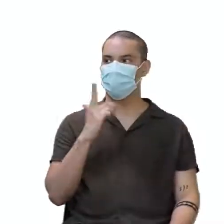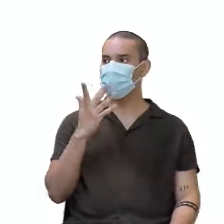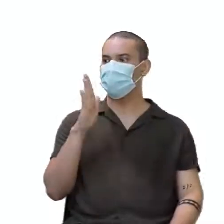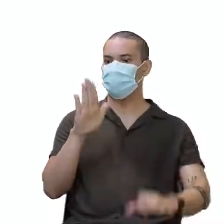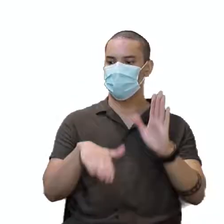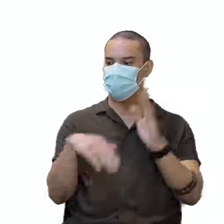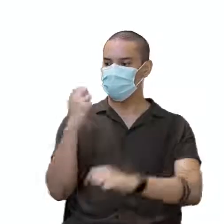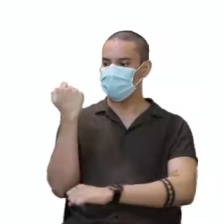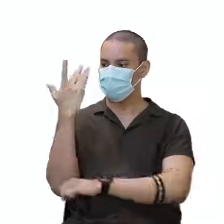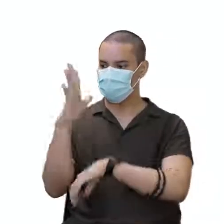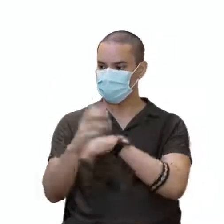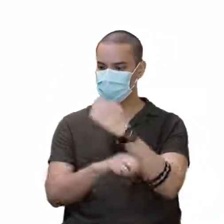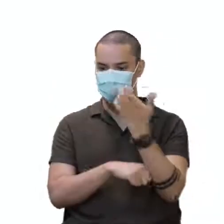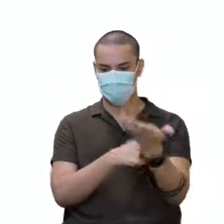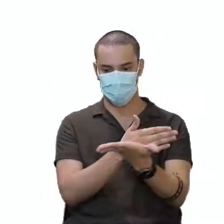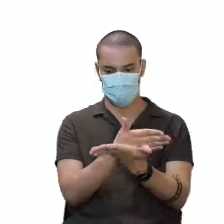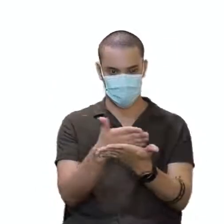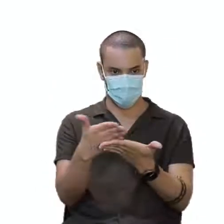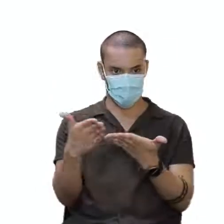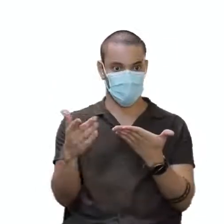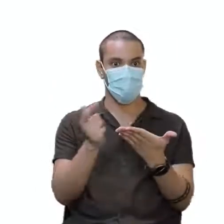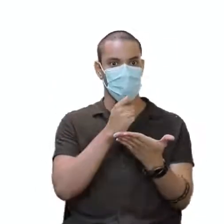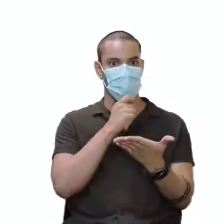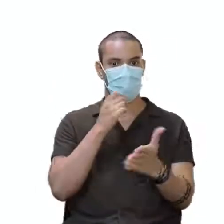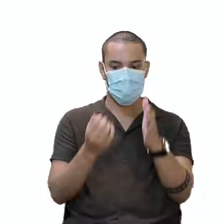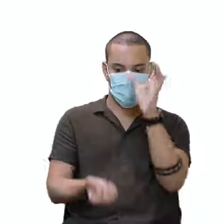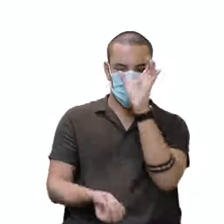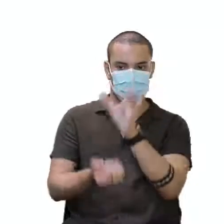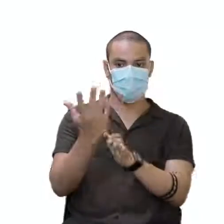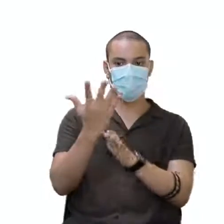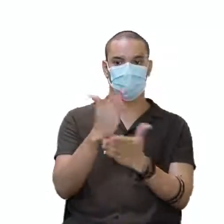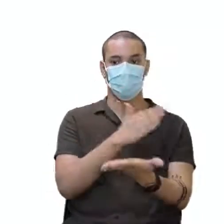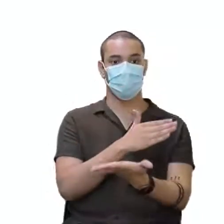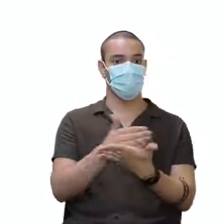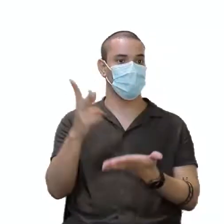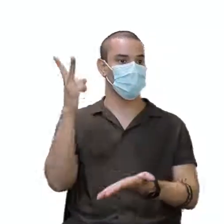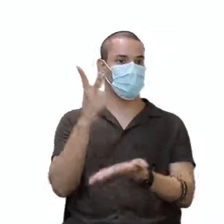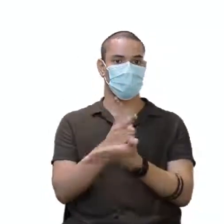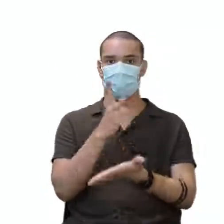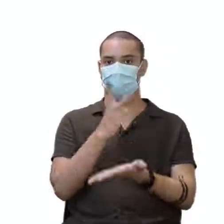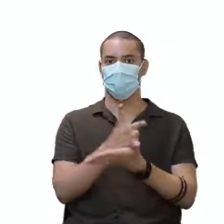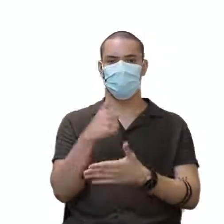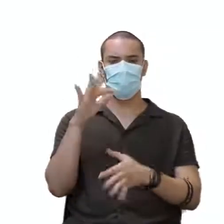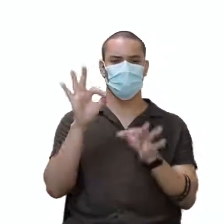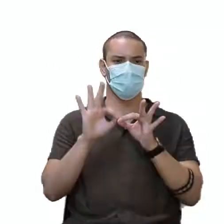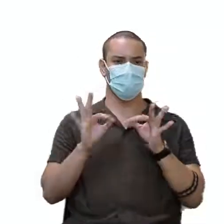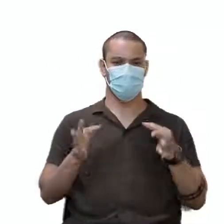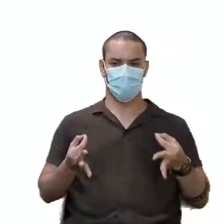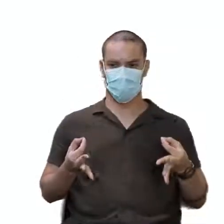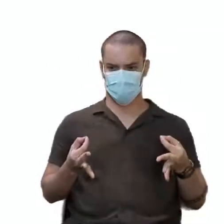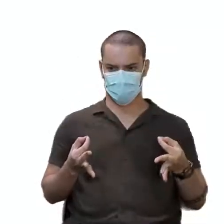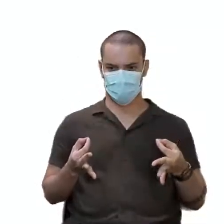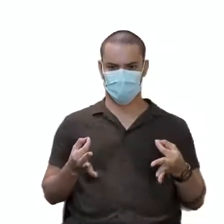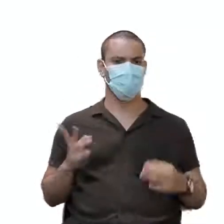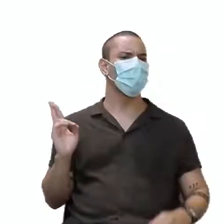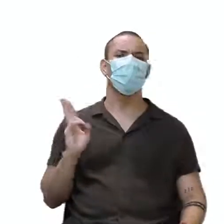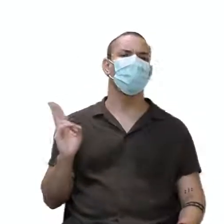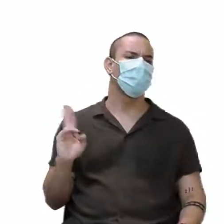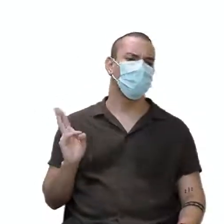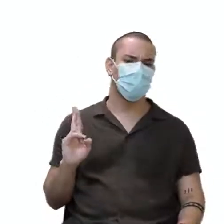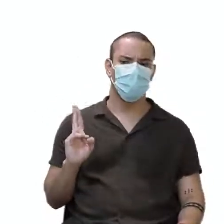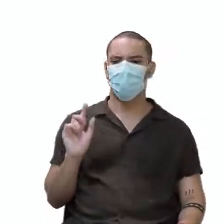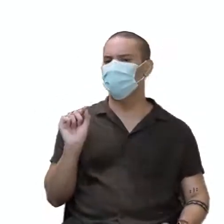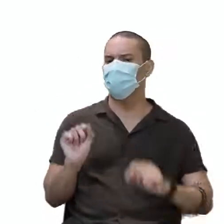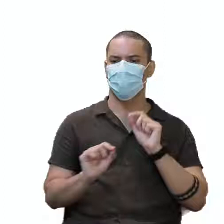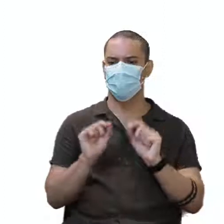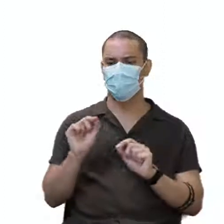que está começando, esse ecossistema que está começando a surgir, começa sempre dos mais simples. Quem, professora? A